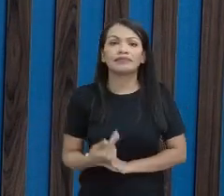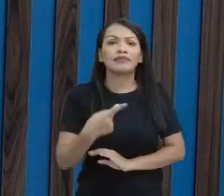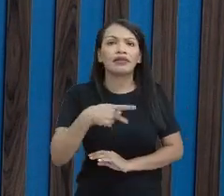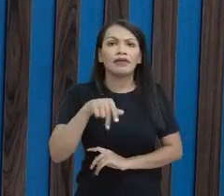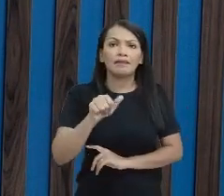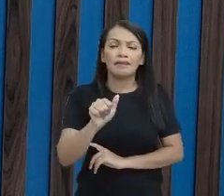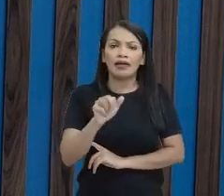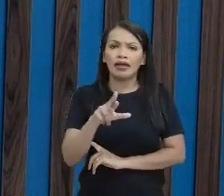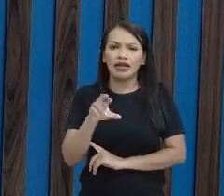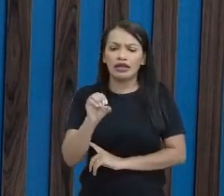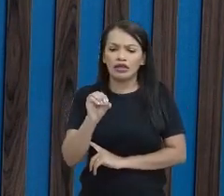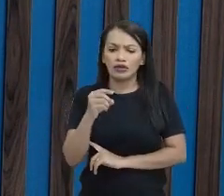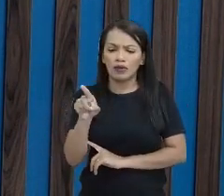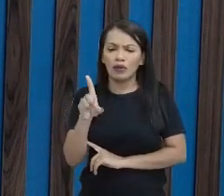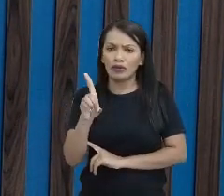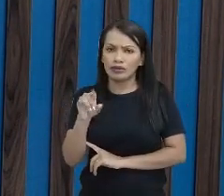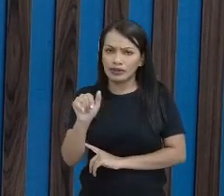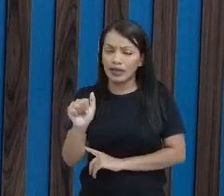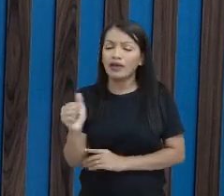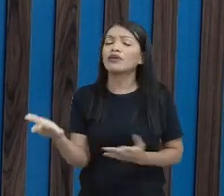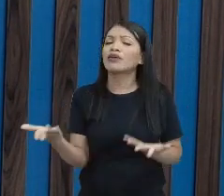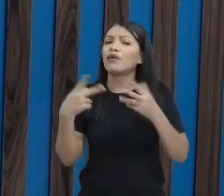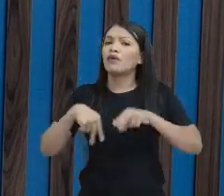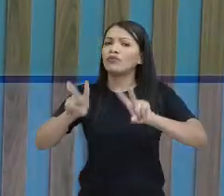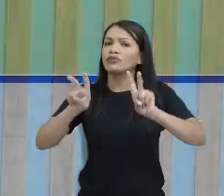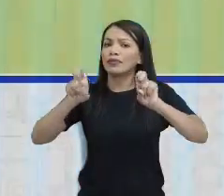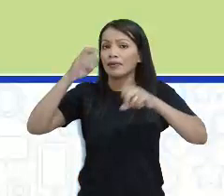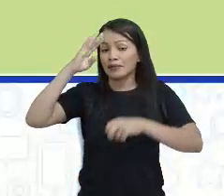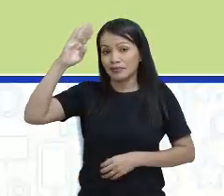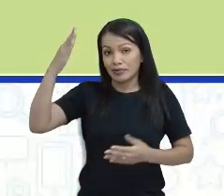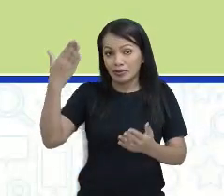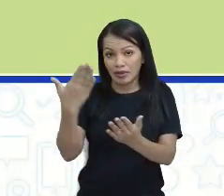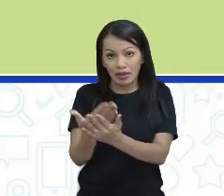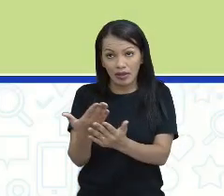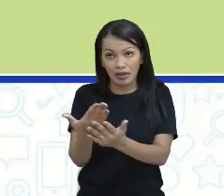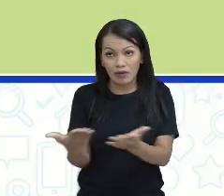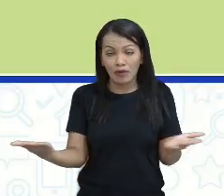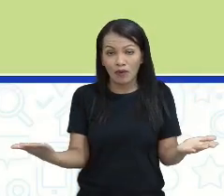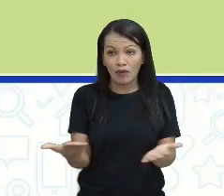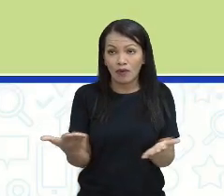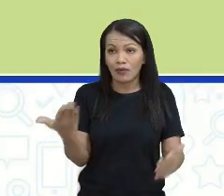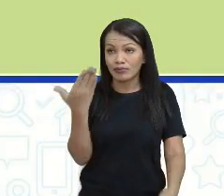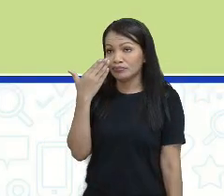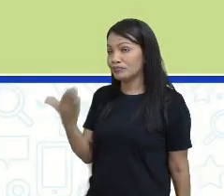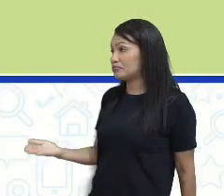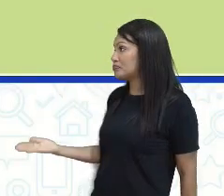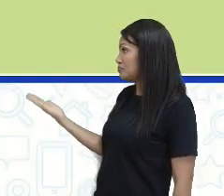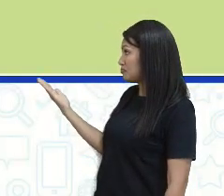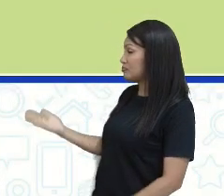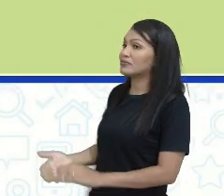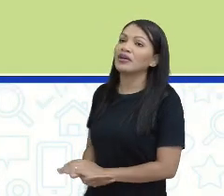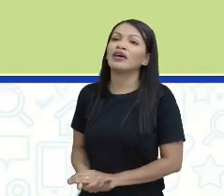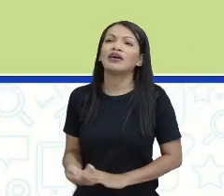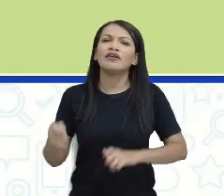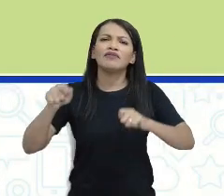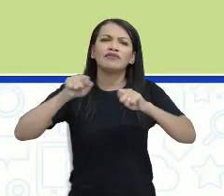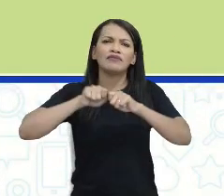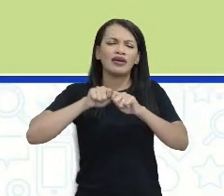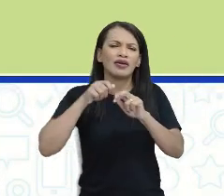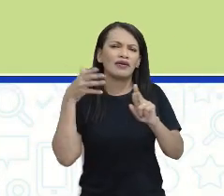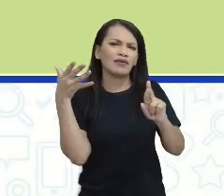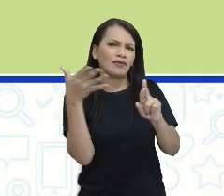tema principal da aula de hoje, né? Ó, e aqui eu trouxe um gifzinho que faz uma referência, né? Faz